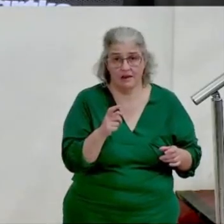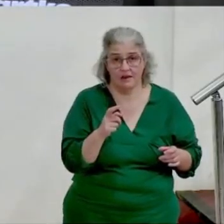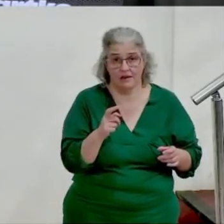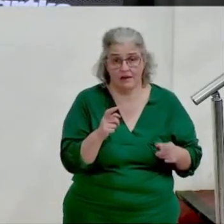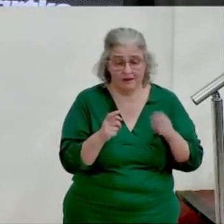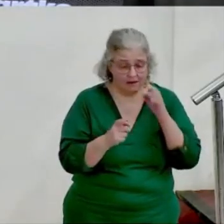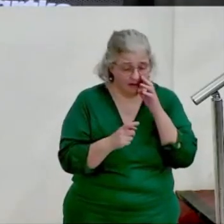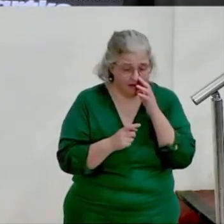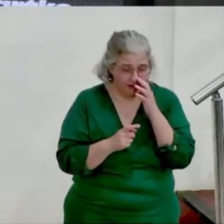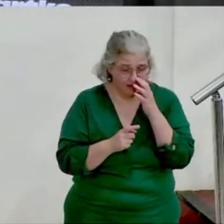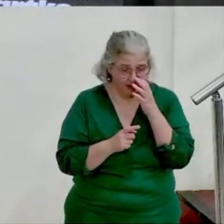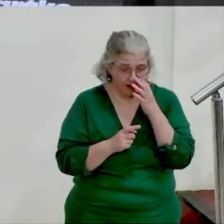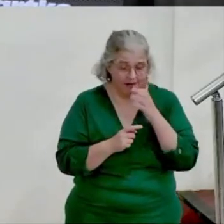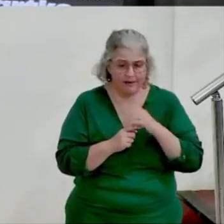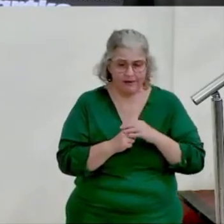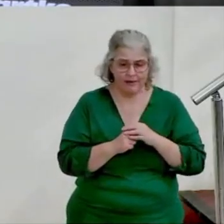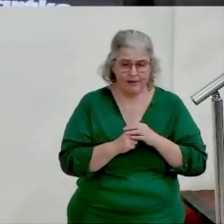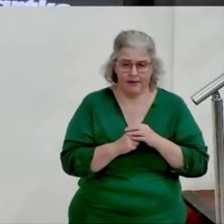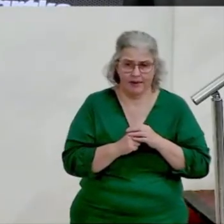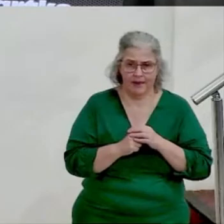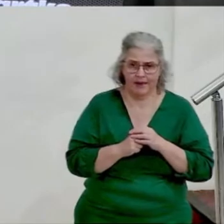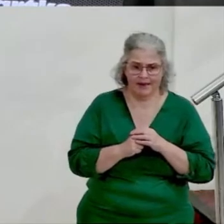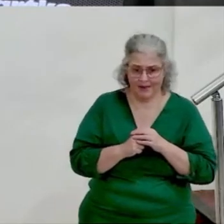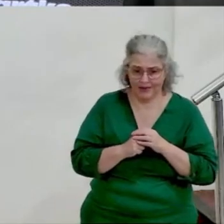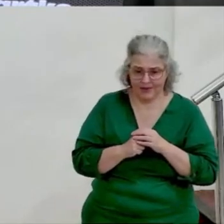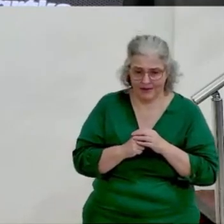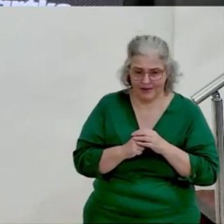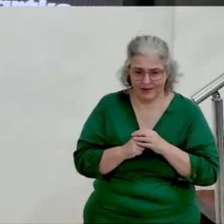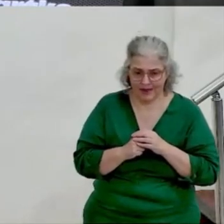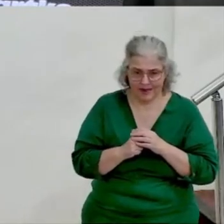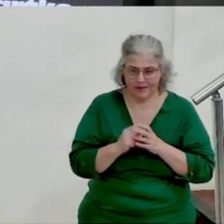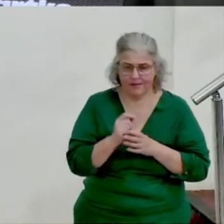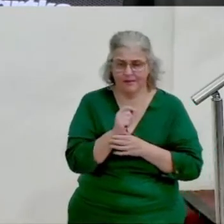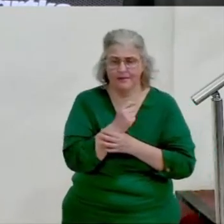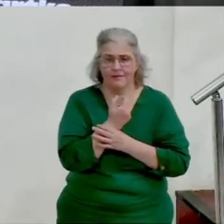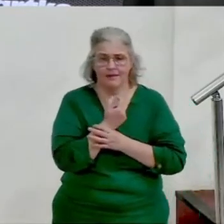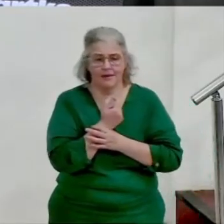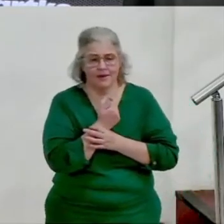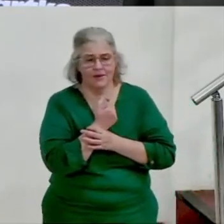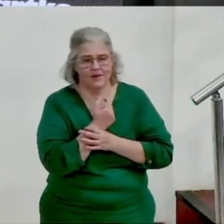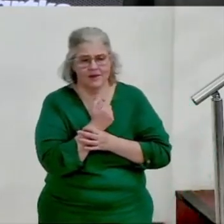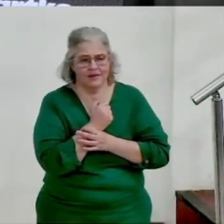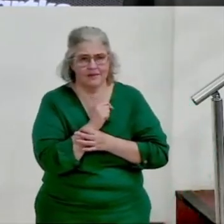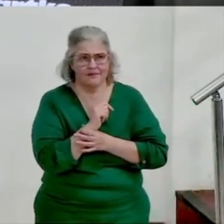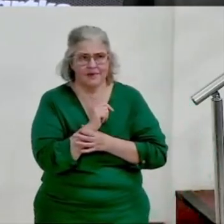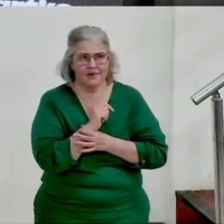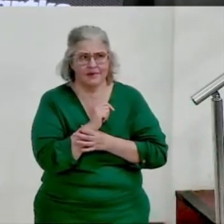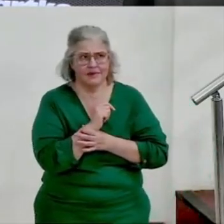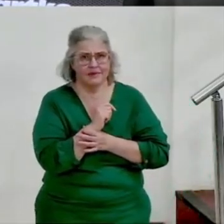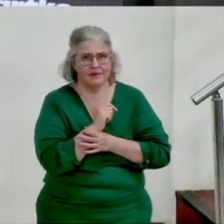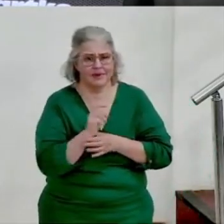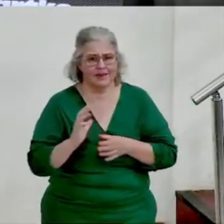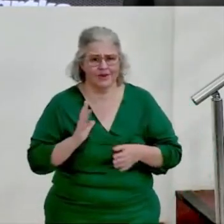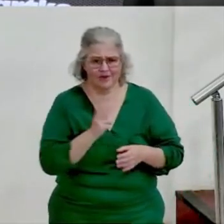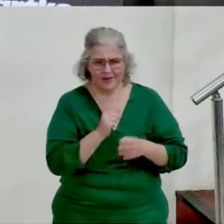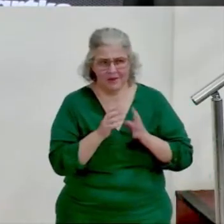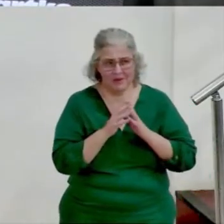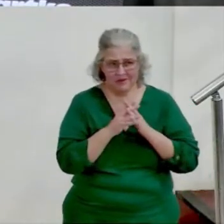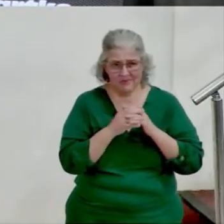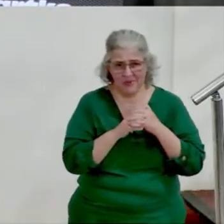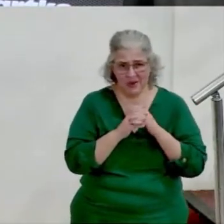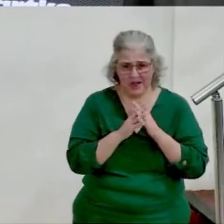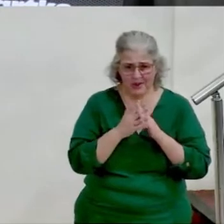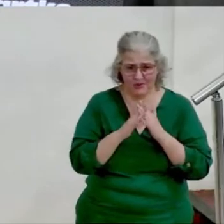dia, de que não será apanhado de surpresa naquele dia. Essas perguntas passam pela nossa